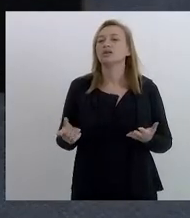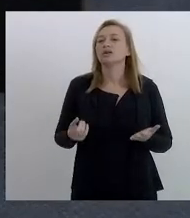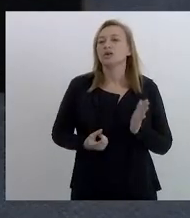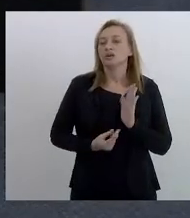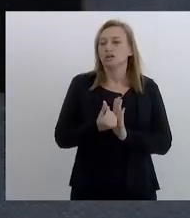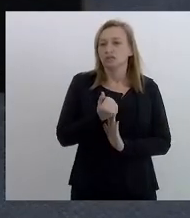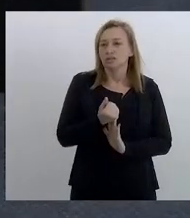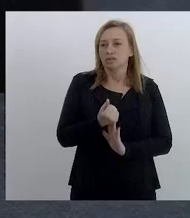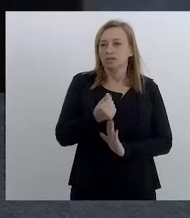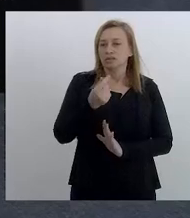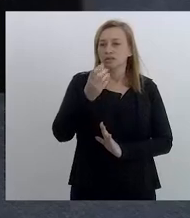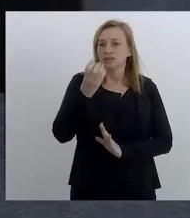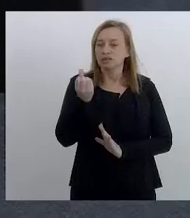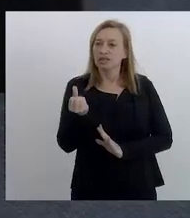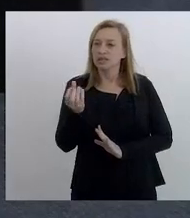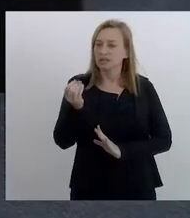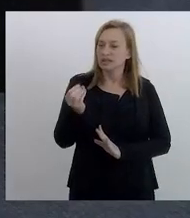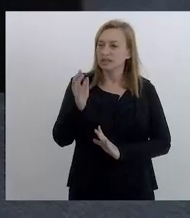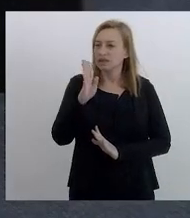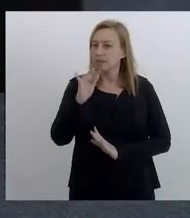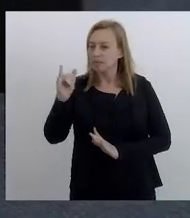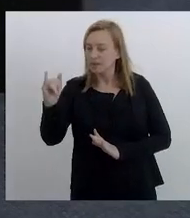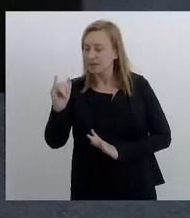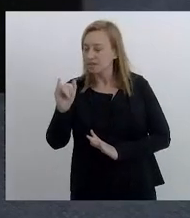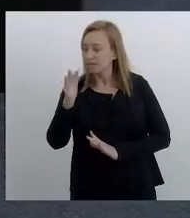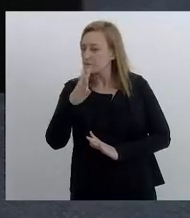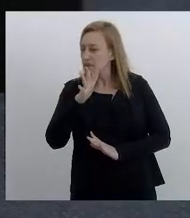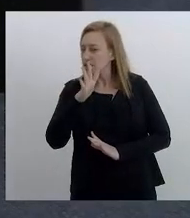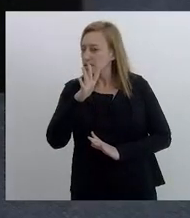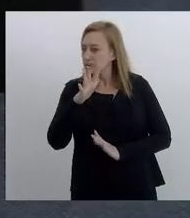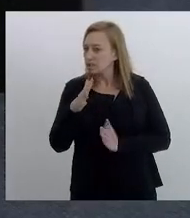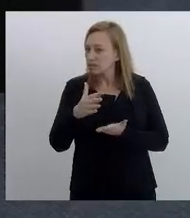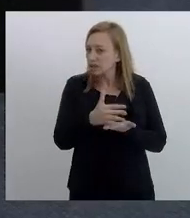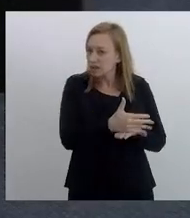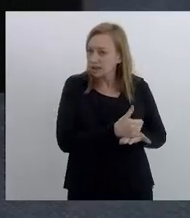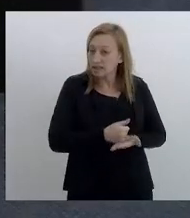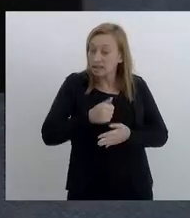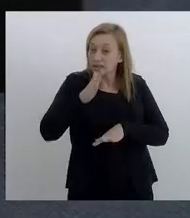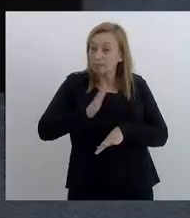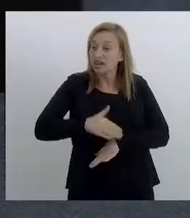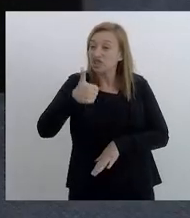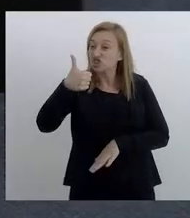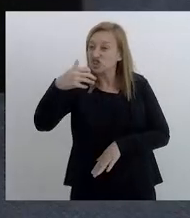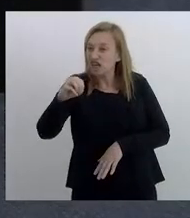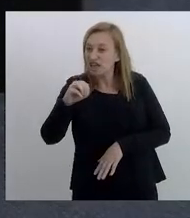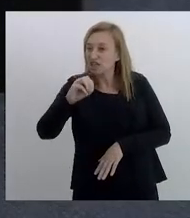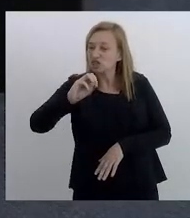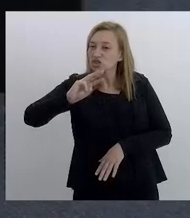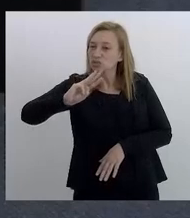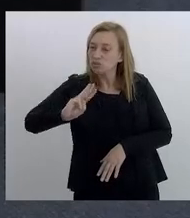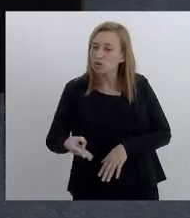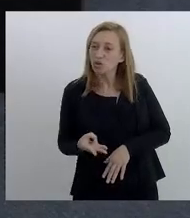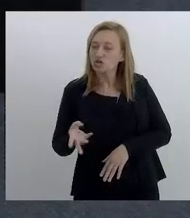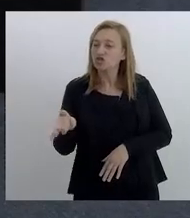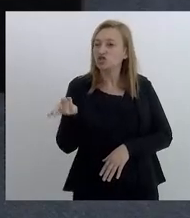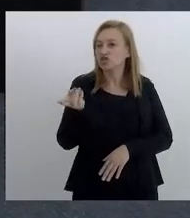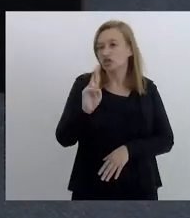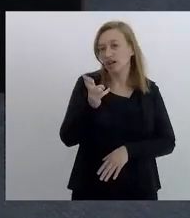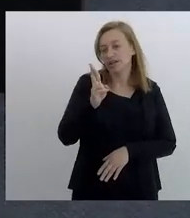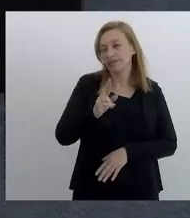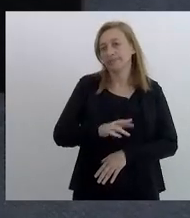de 60 bi, no mínimo, arrecadar mais 10 bilhões de